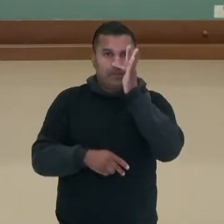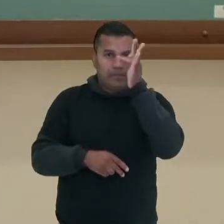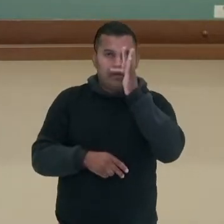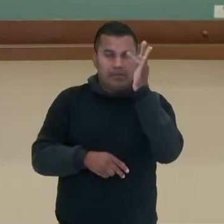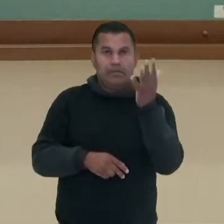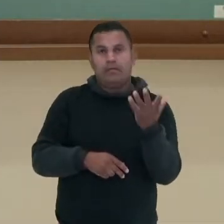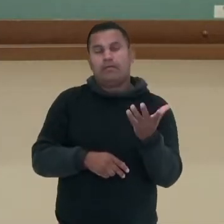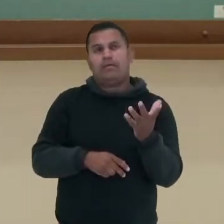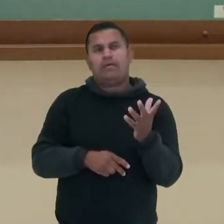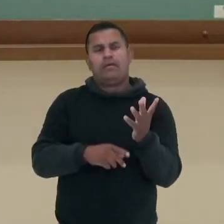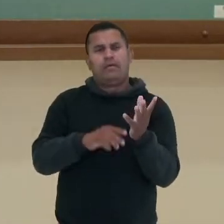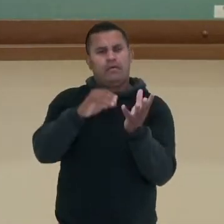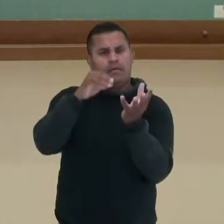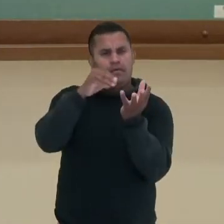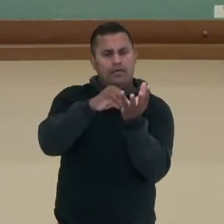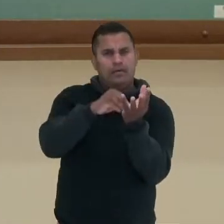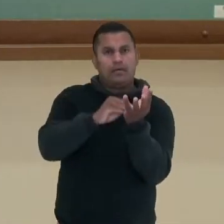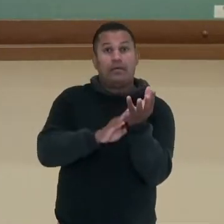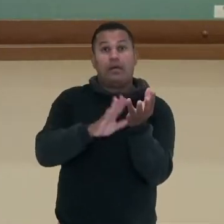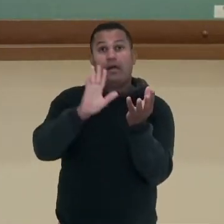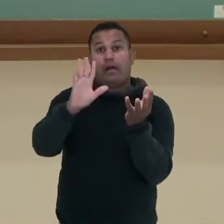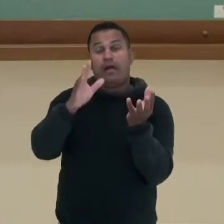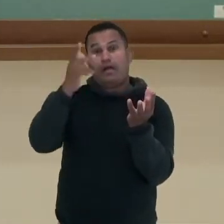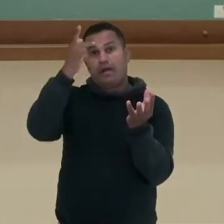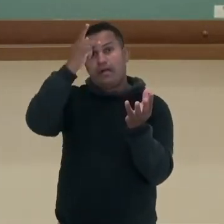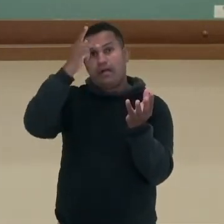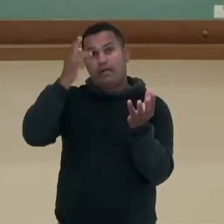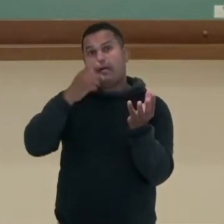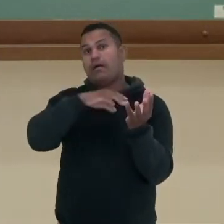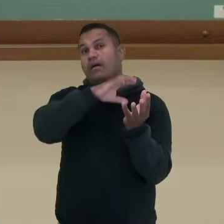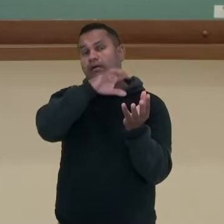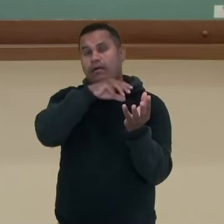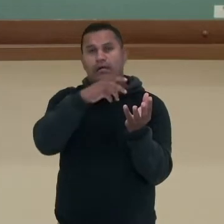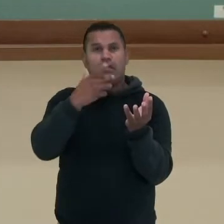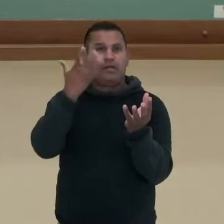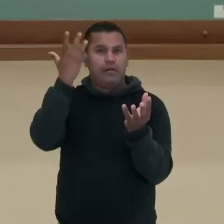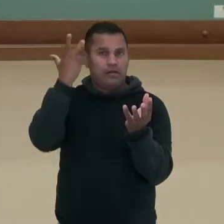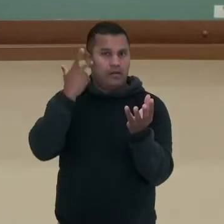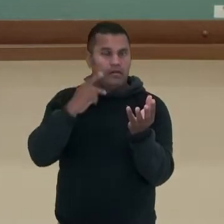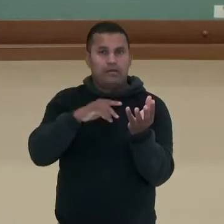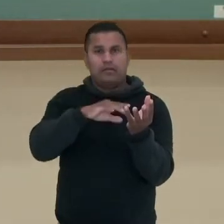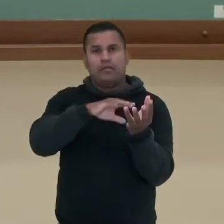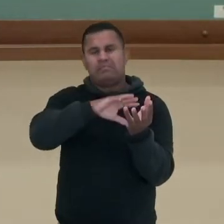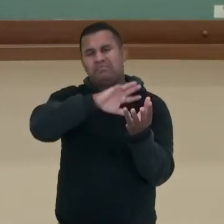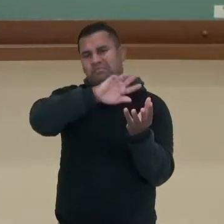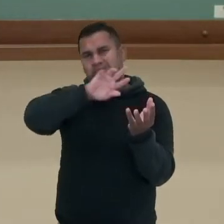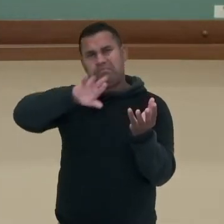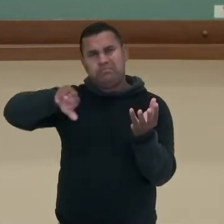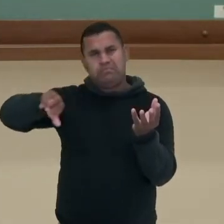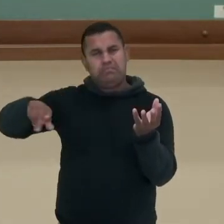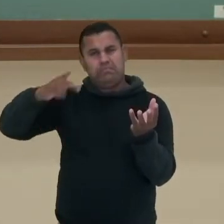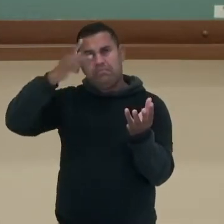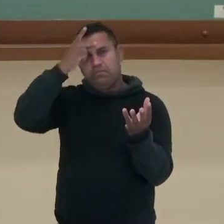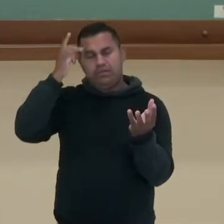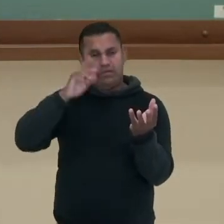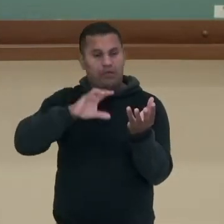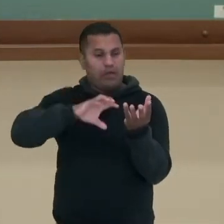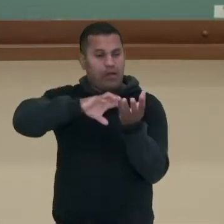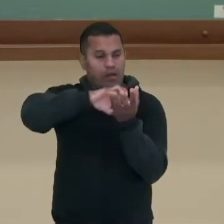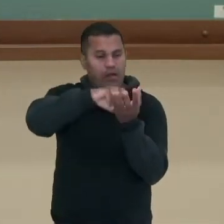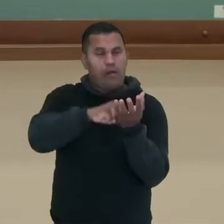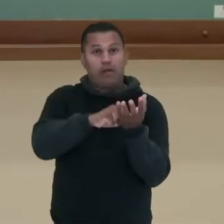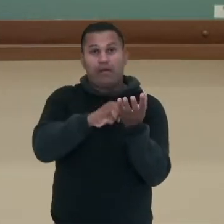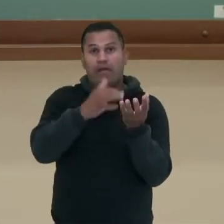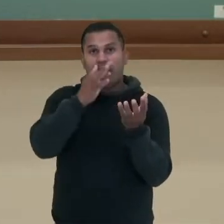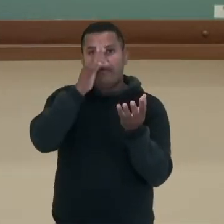Quando os seres vivos se alimentam das plantas, eles pegam esse carbono que estava lá em forma de glicose, trazem para o corpo dele. Quando ocorre o